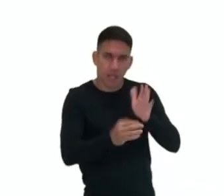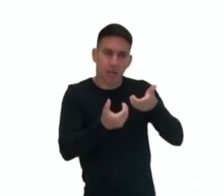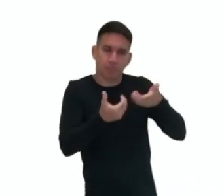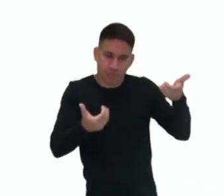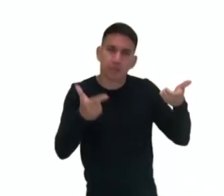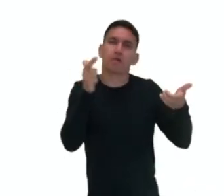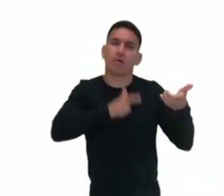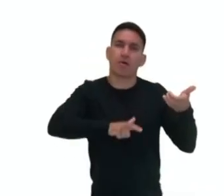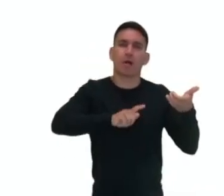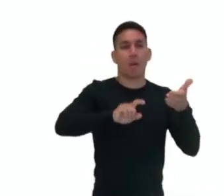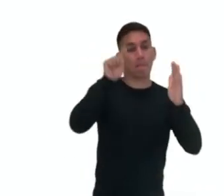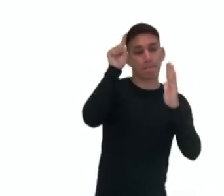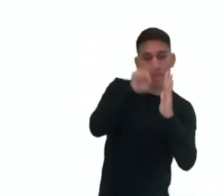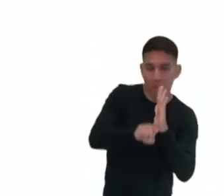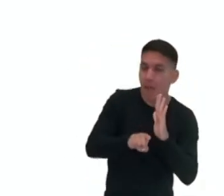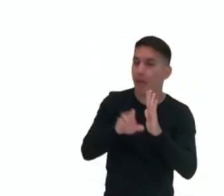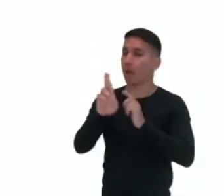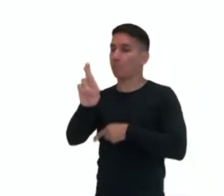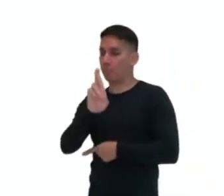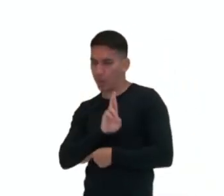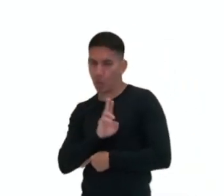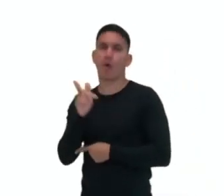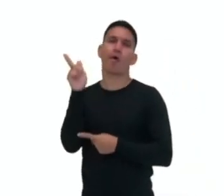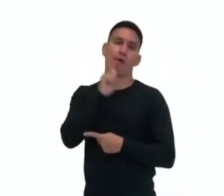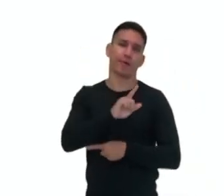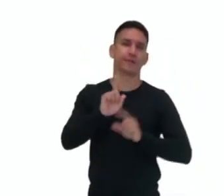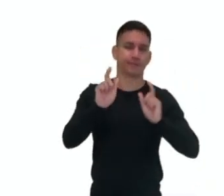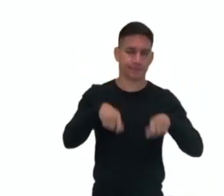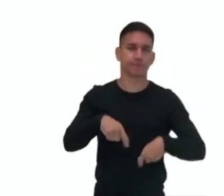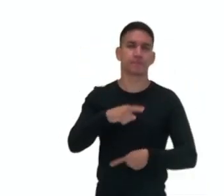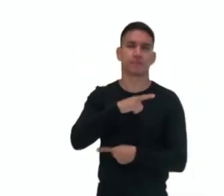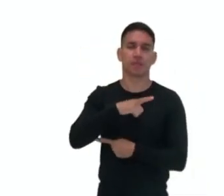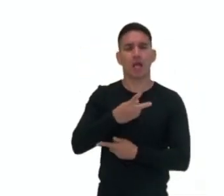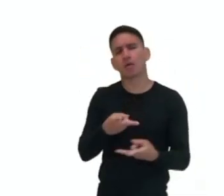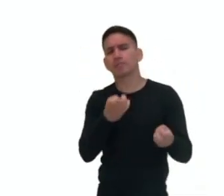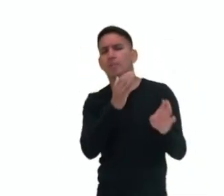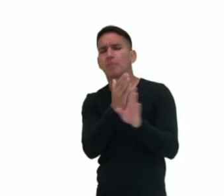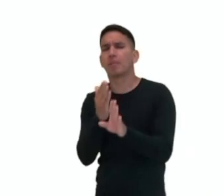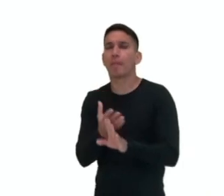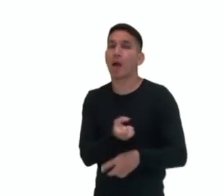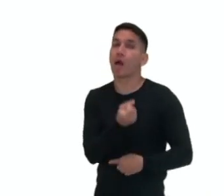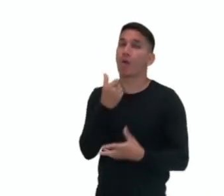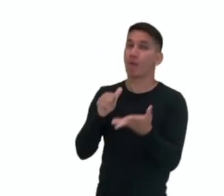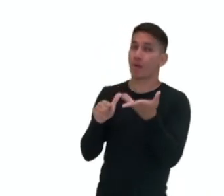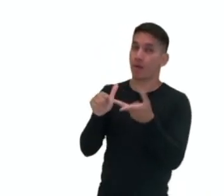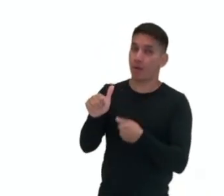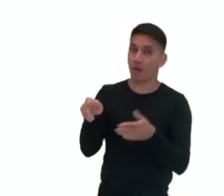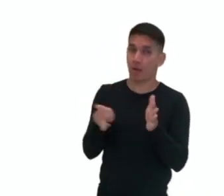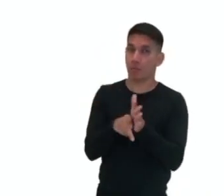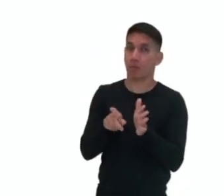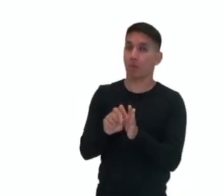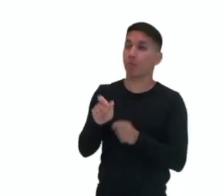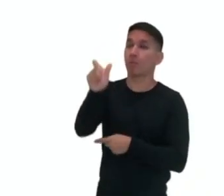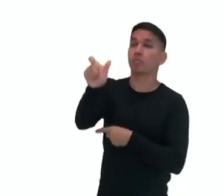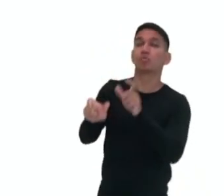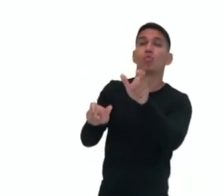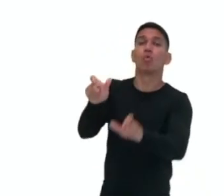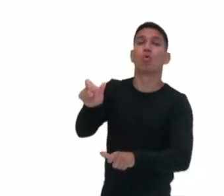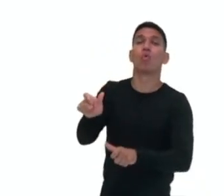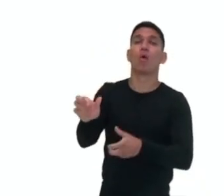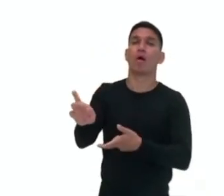pergunta, com a resposta, né? Identificamos elementos constitutivos da entrevista, né? A parte do entrevistador,